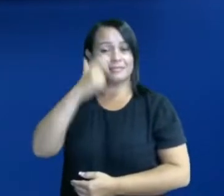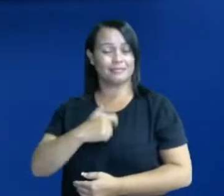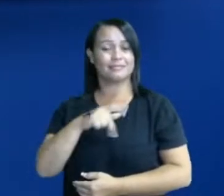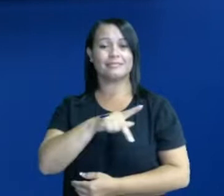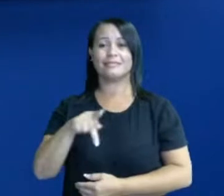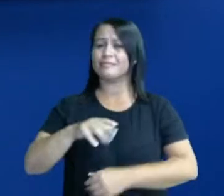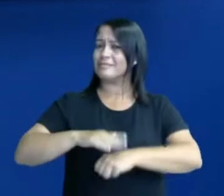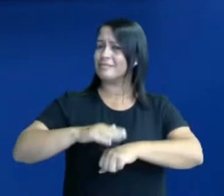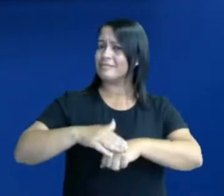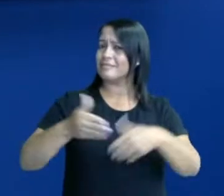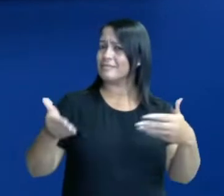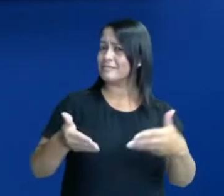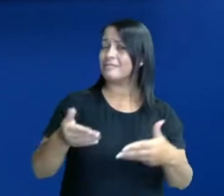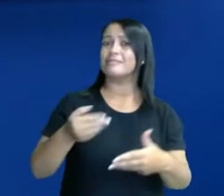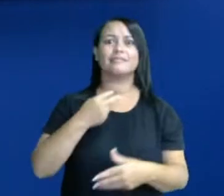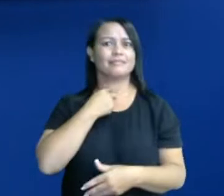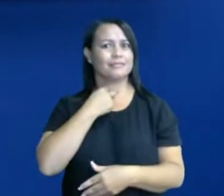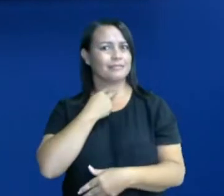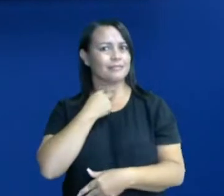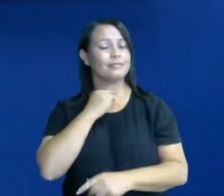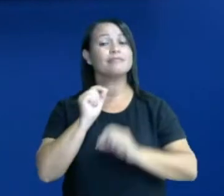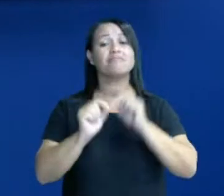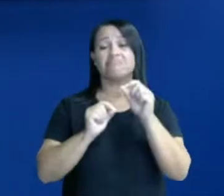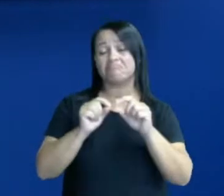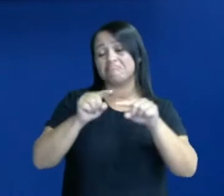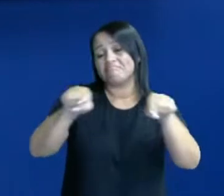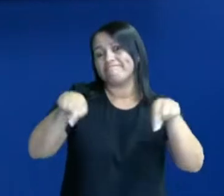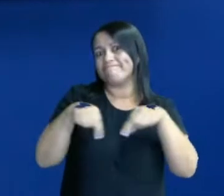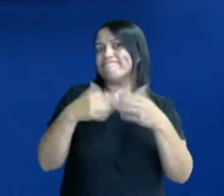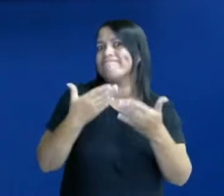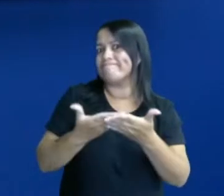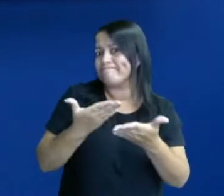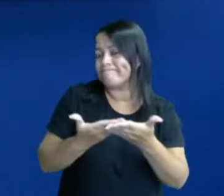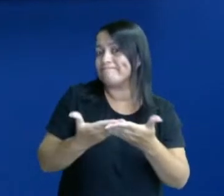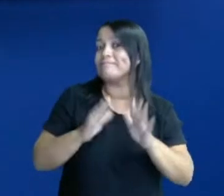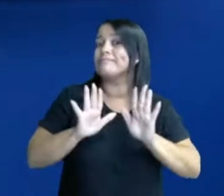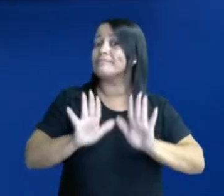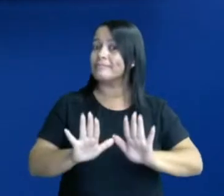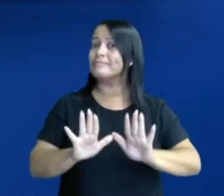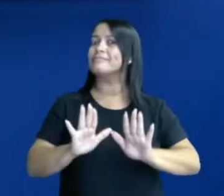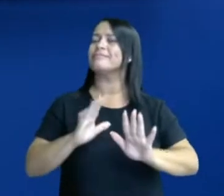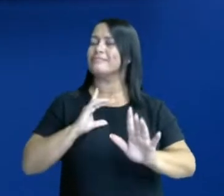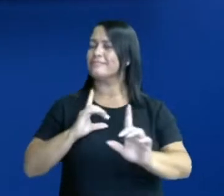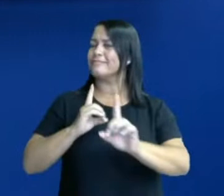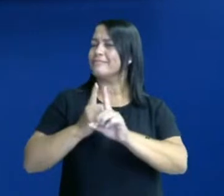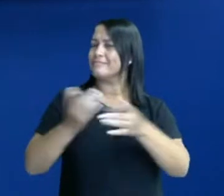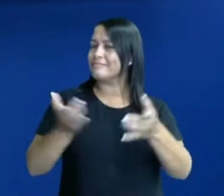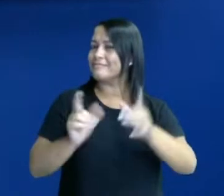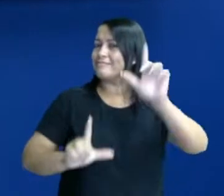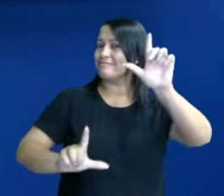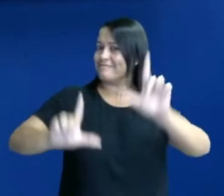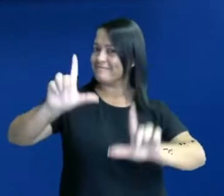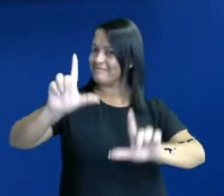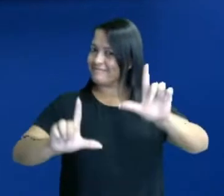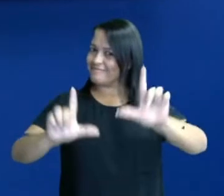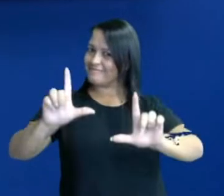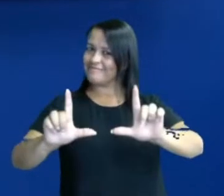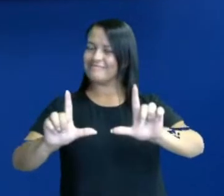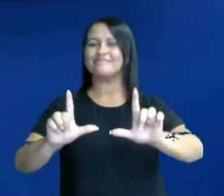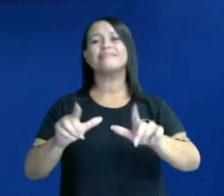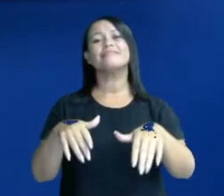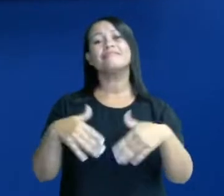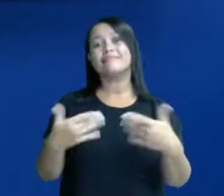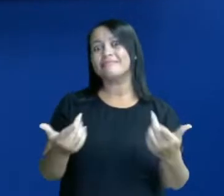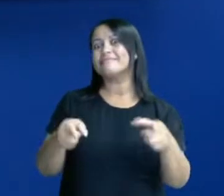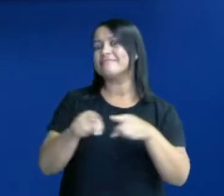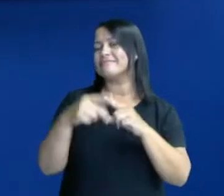momento. Momento esse que não podemos estar nas nossas salas de aula, mas estamos nos encontrando aqui através da